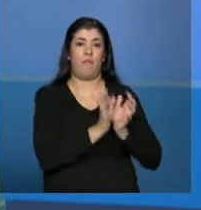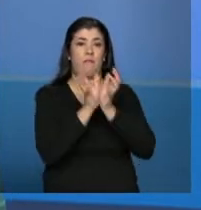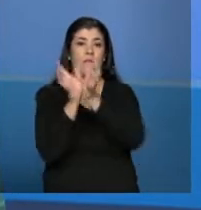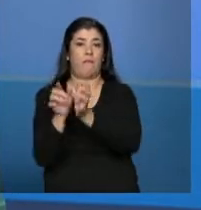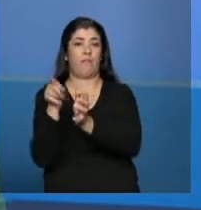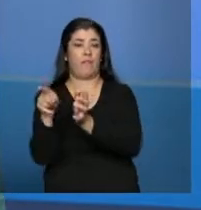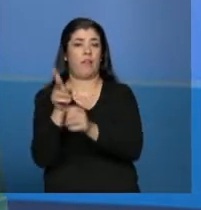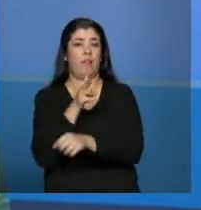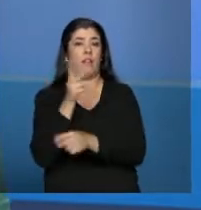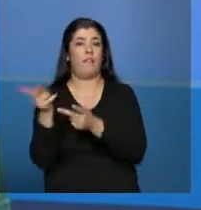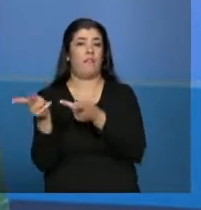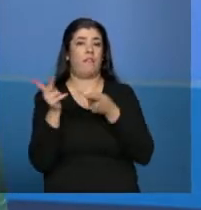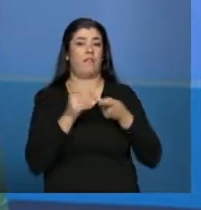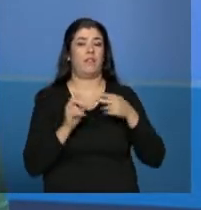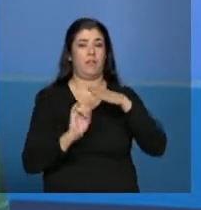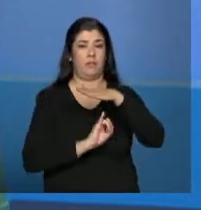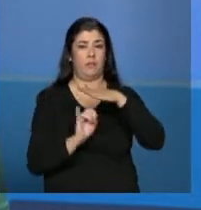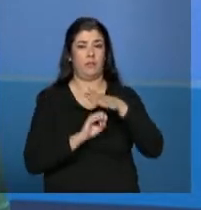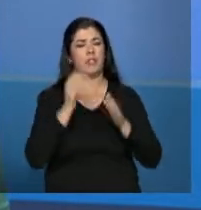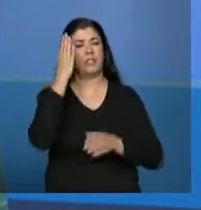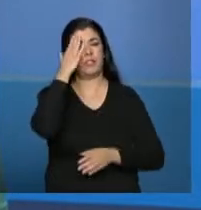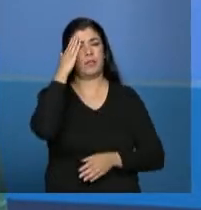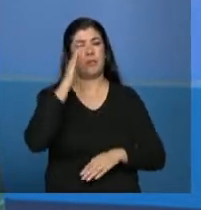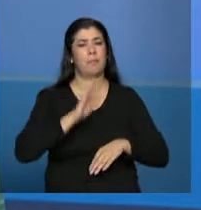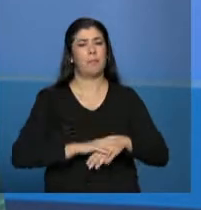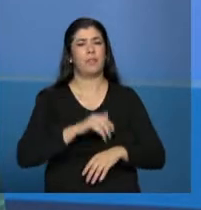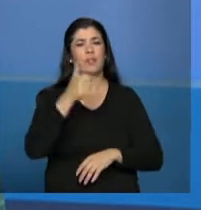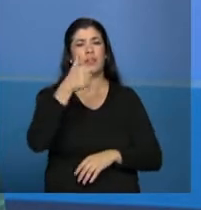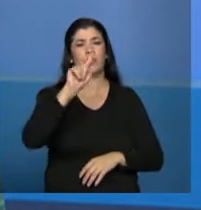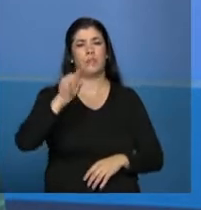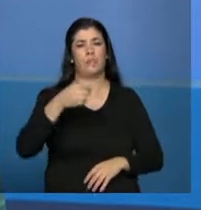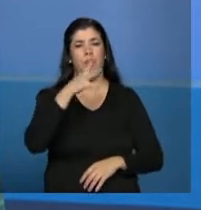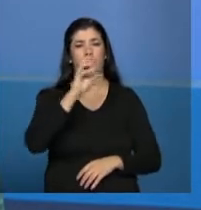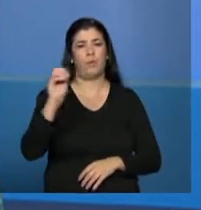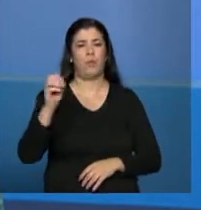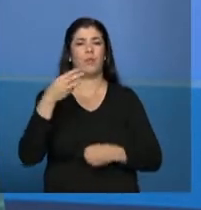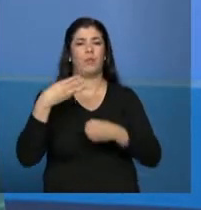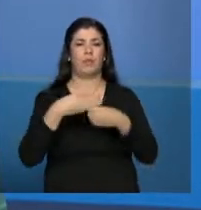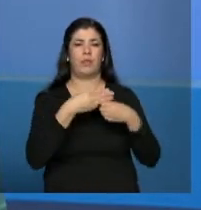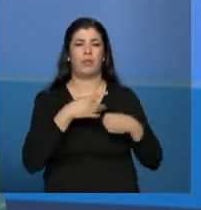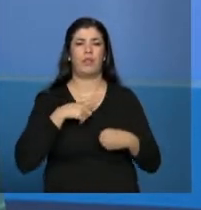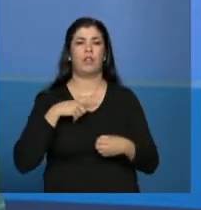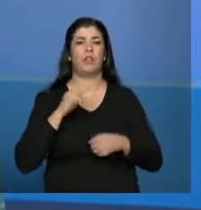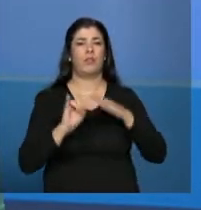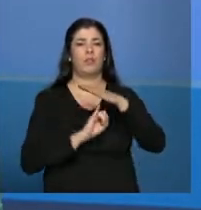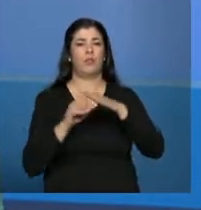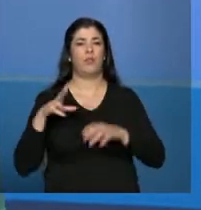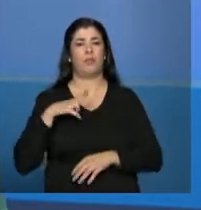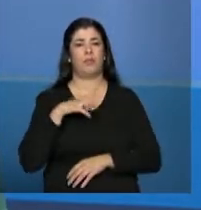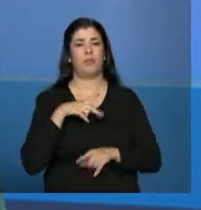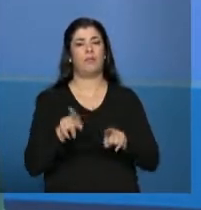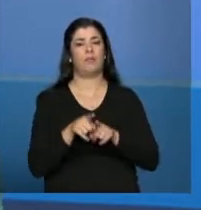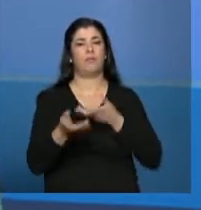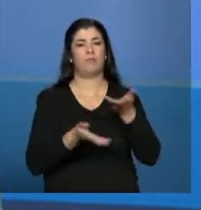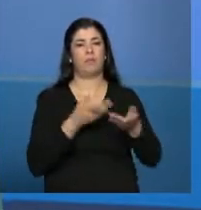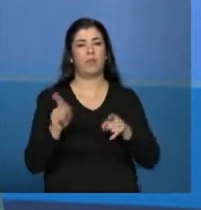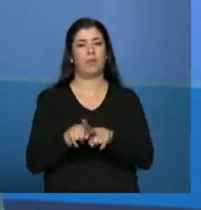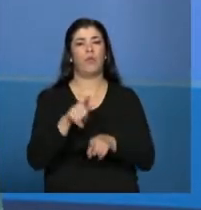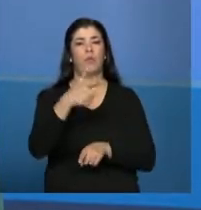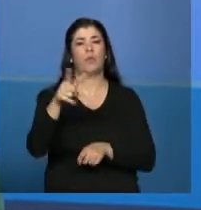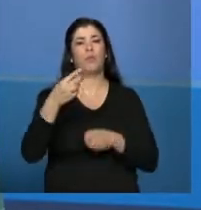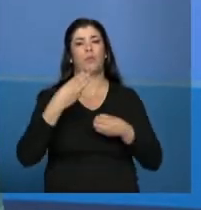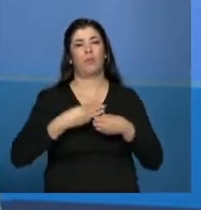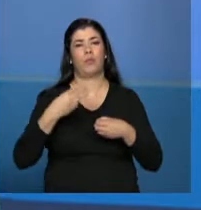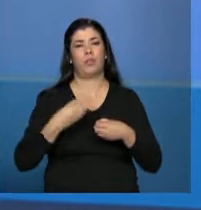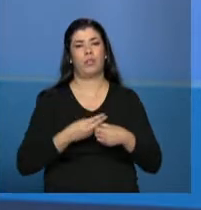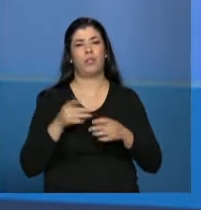gente sabe que são mais de 2.400 municípios que possuem entidades privadas, cada um com a sua realidade. Então, alguns municípios já têm um laço